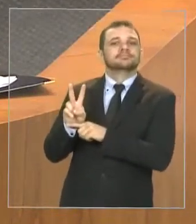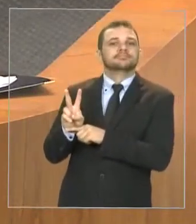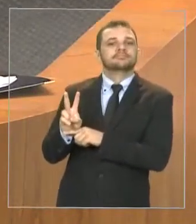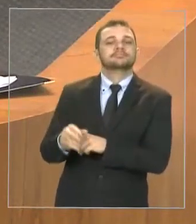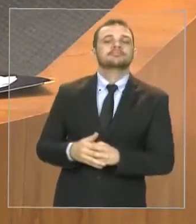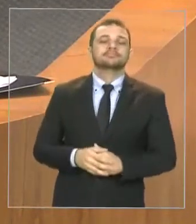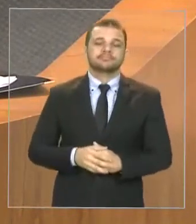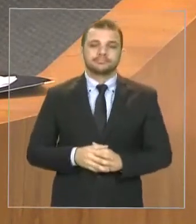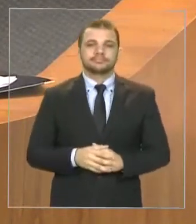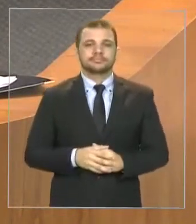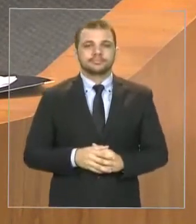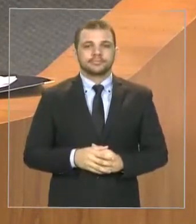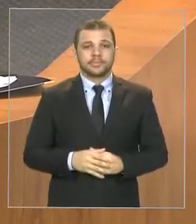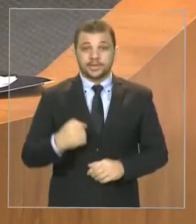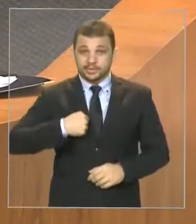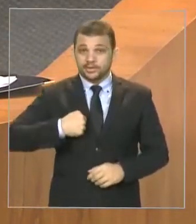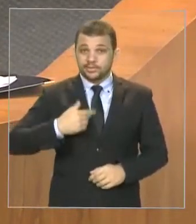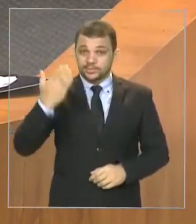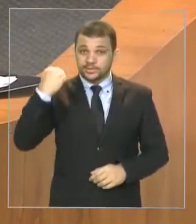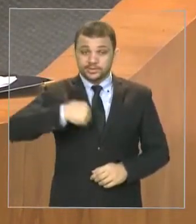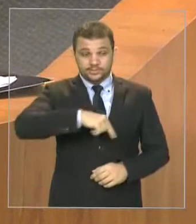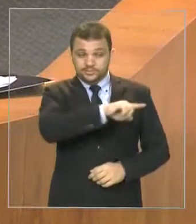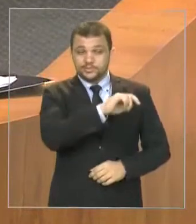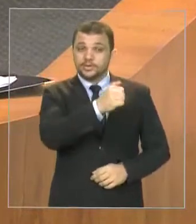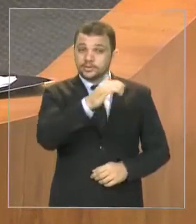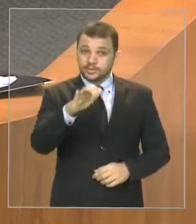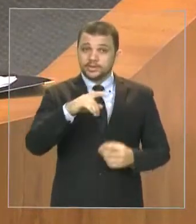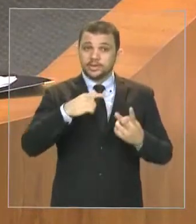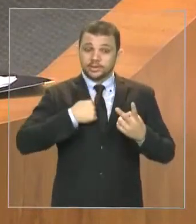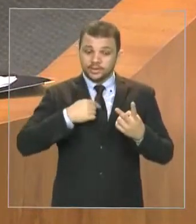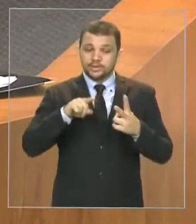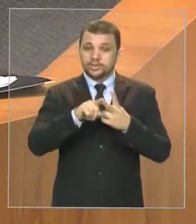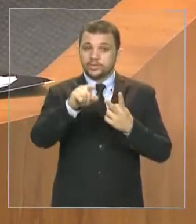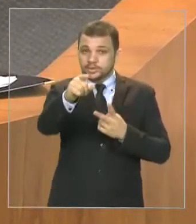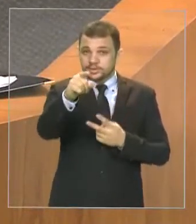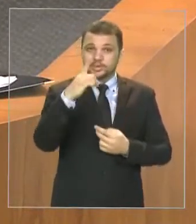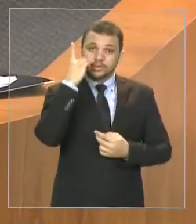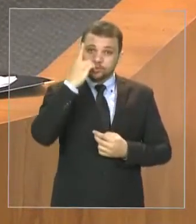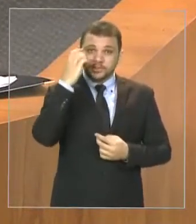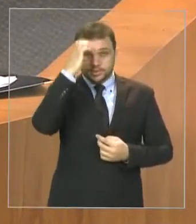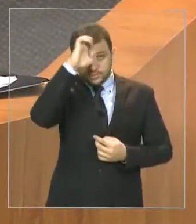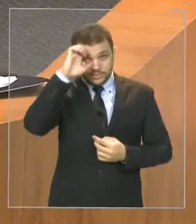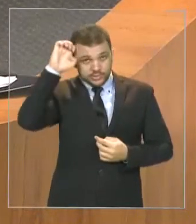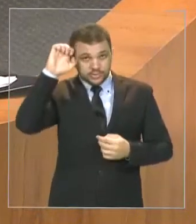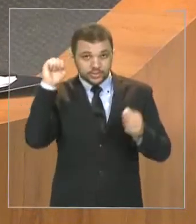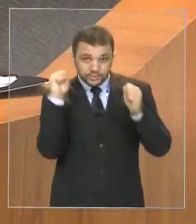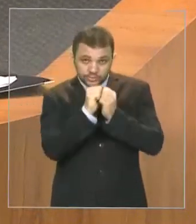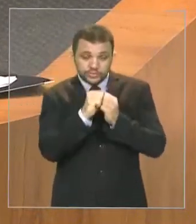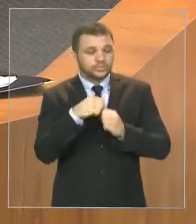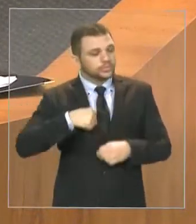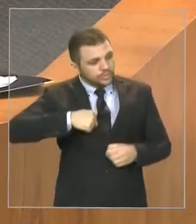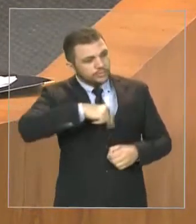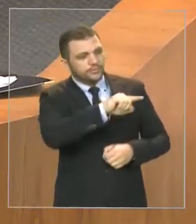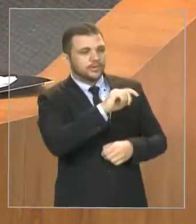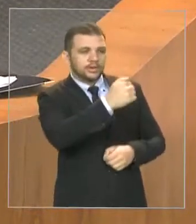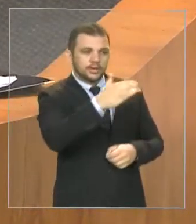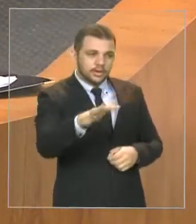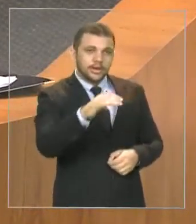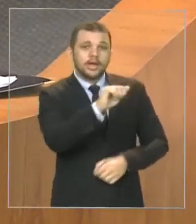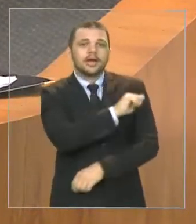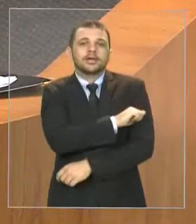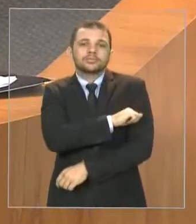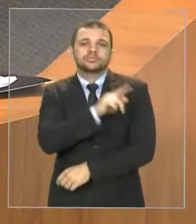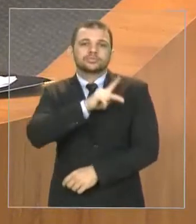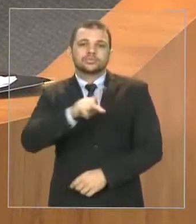estivemos em Açailândia. Eu e o deputado Eduardo Braide percorremos as ruas de Açailândia, fomos com alunos e professores e constatamos